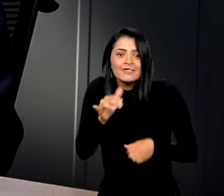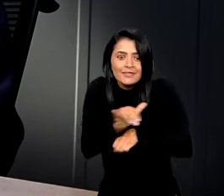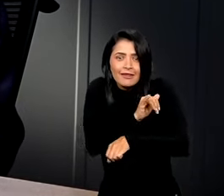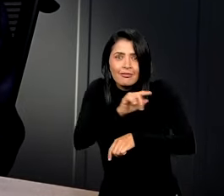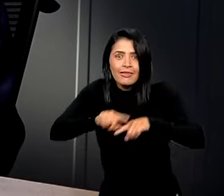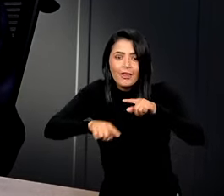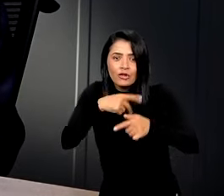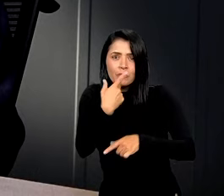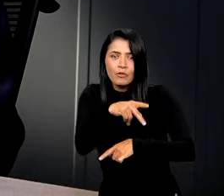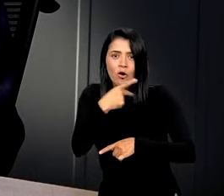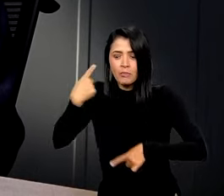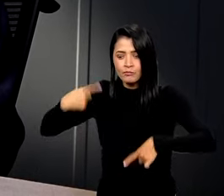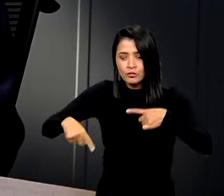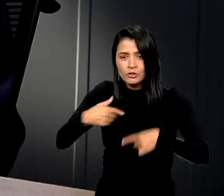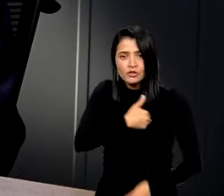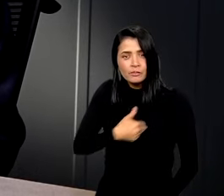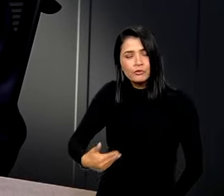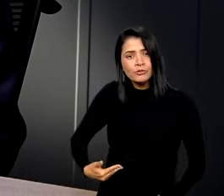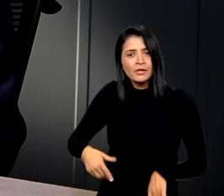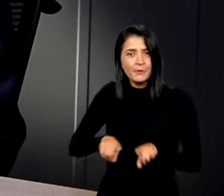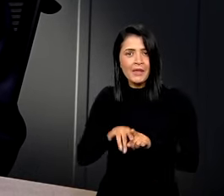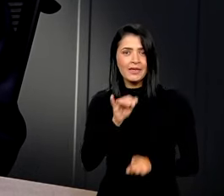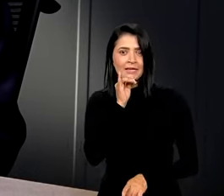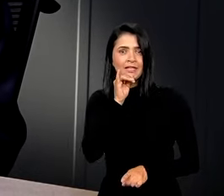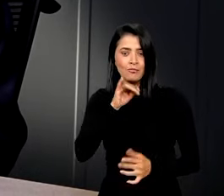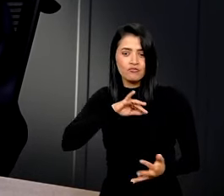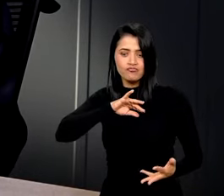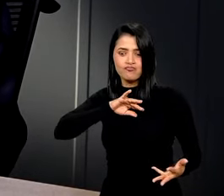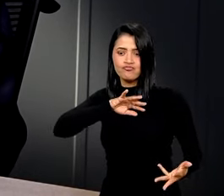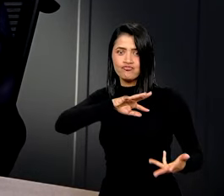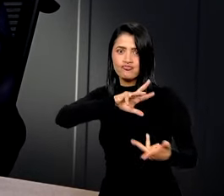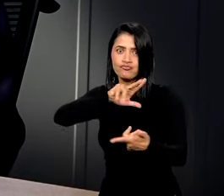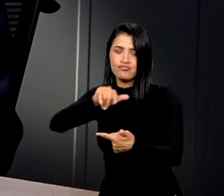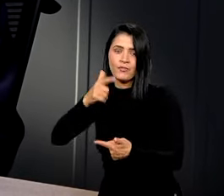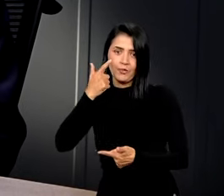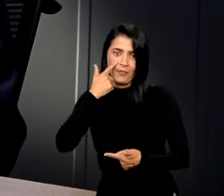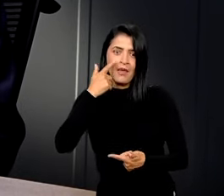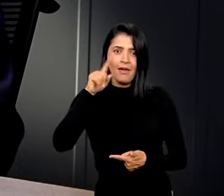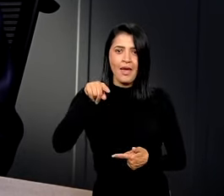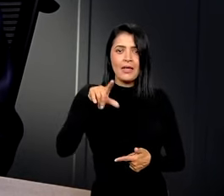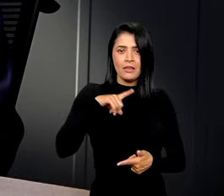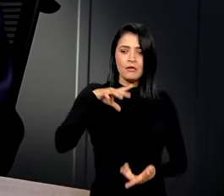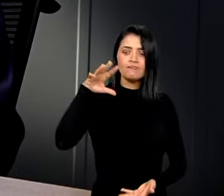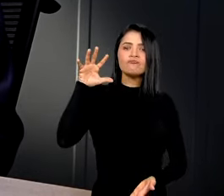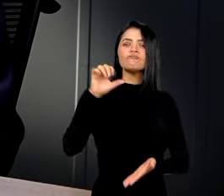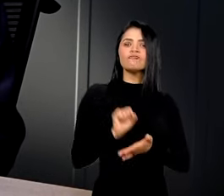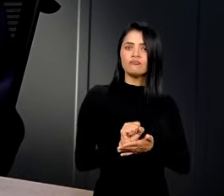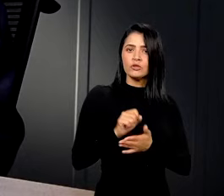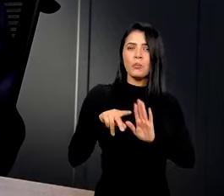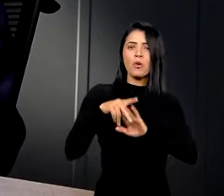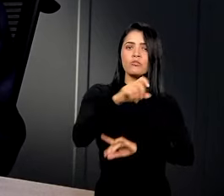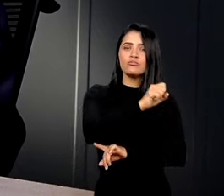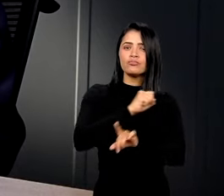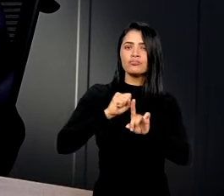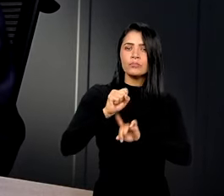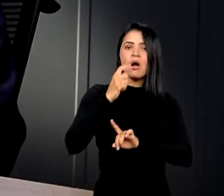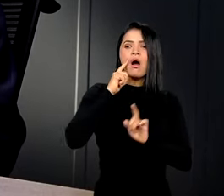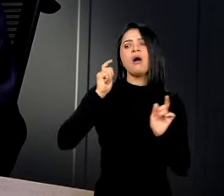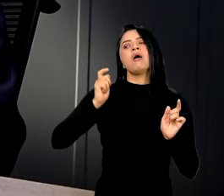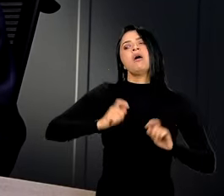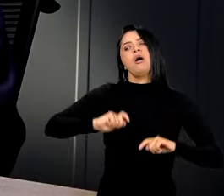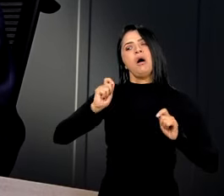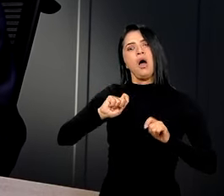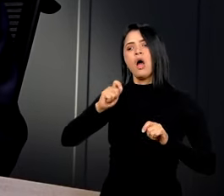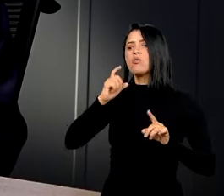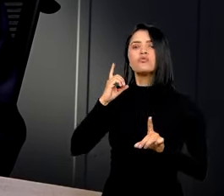de ferramenta de política pública do plano, inclusive, internacional. Nós temos aí um registro social